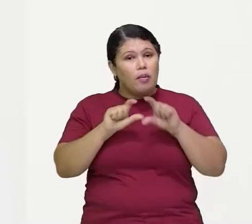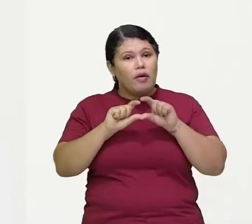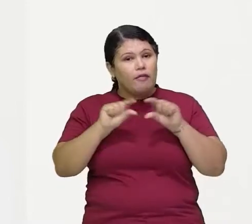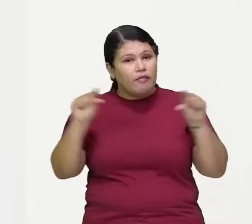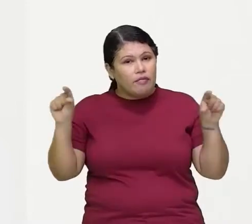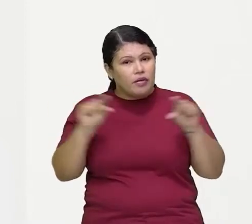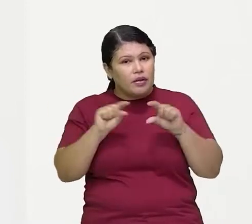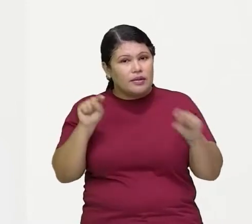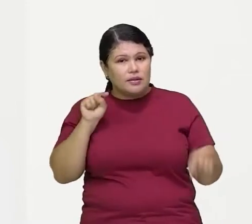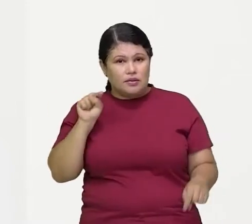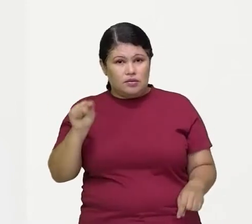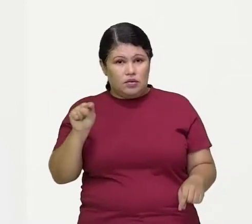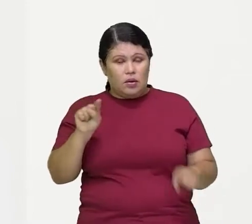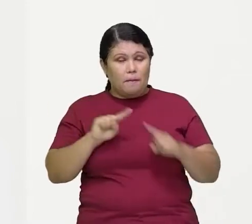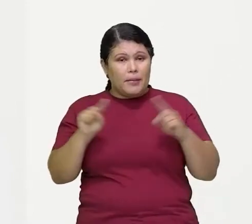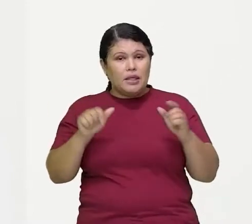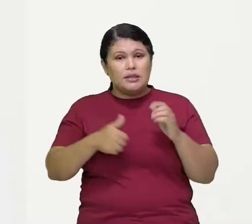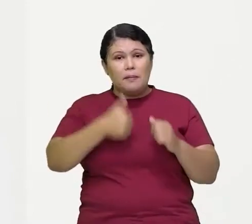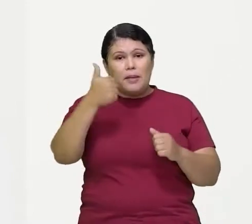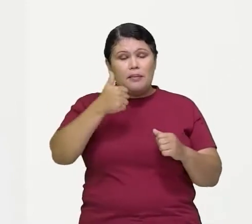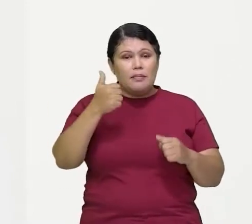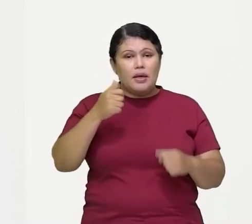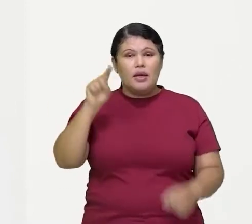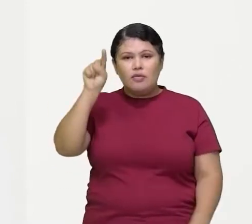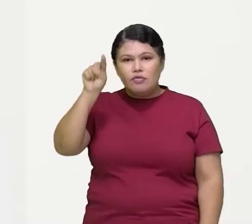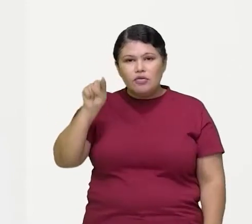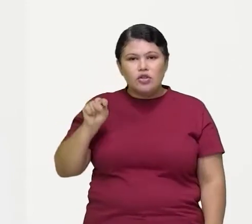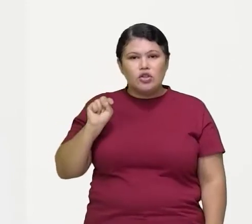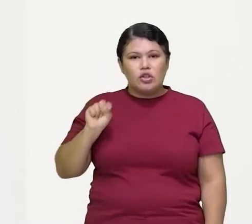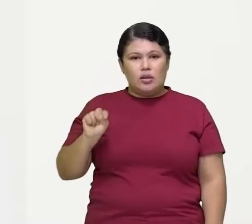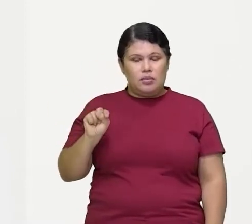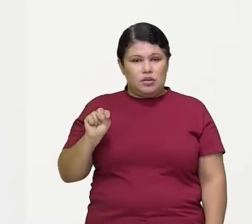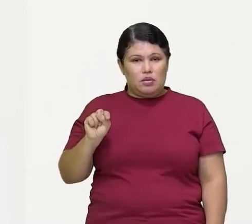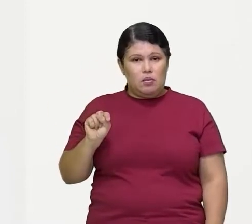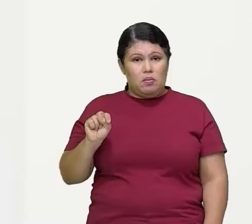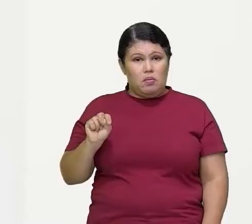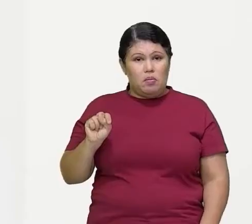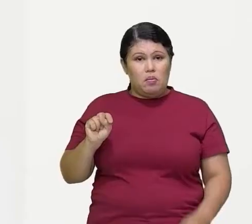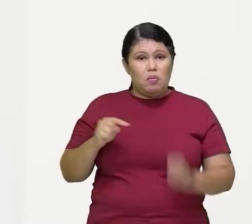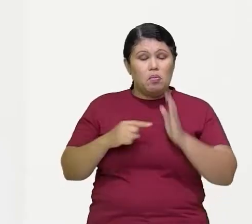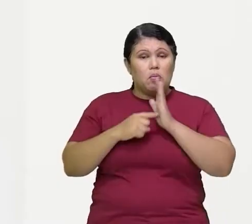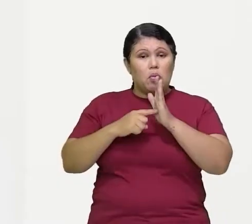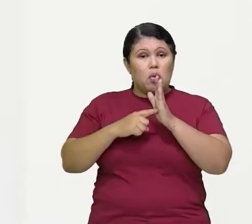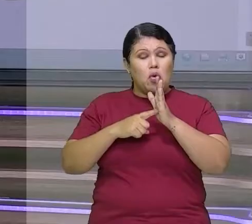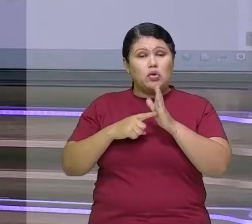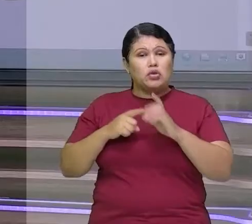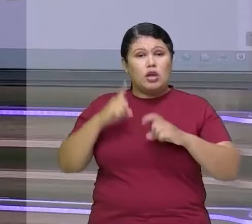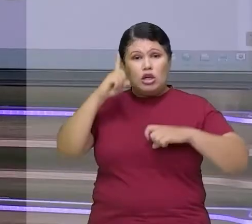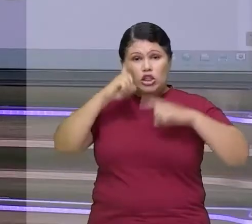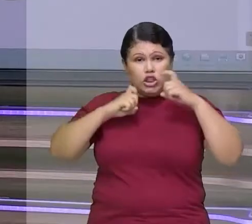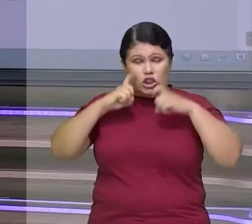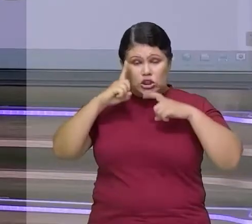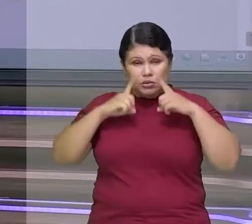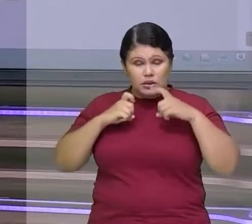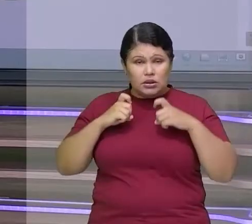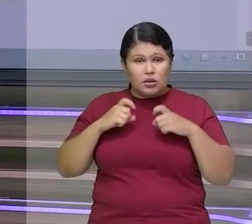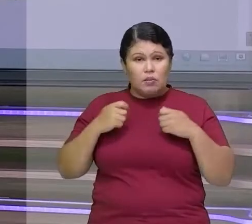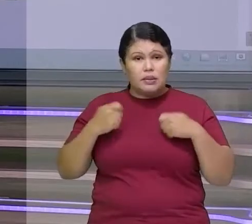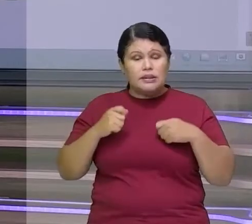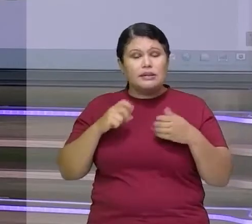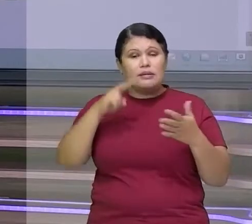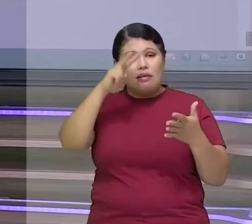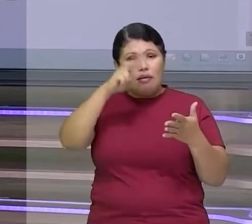E aqui o sinal de exclamação, mostrando uma expressividade que eu tenho que ler com